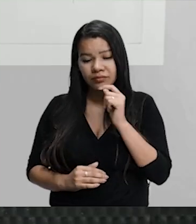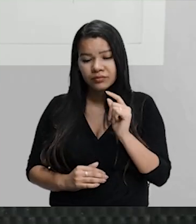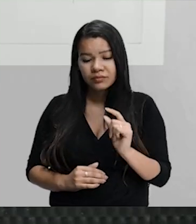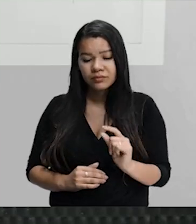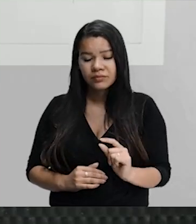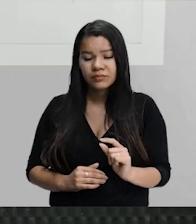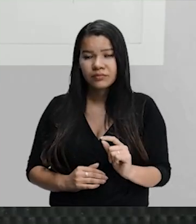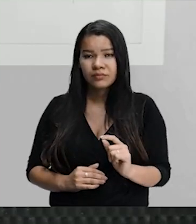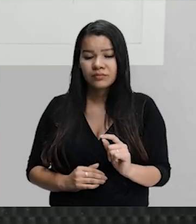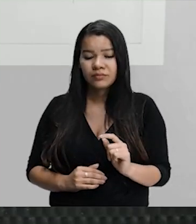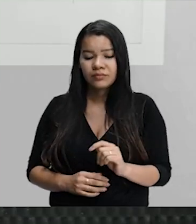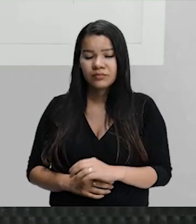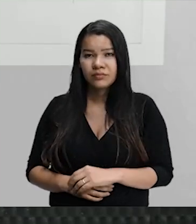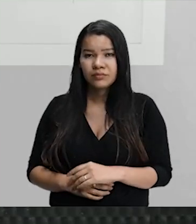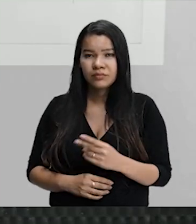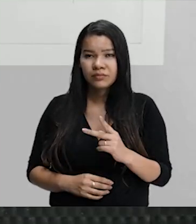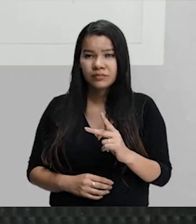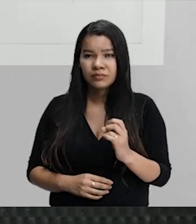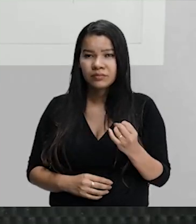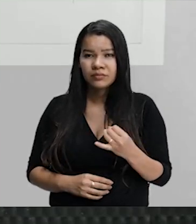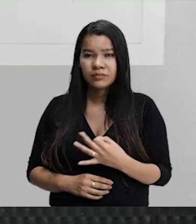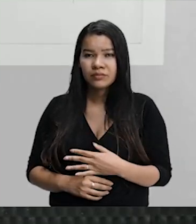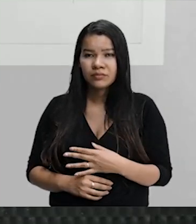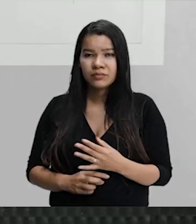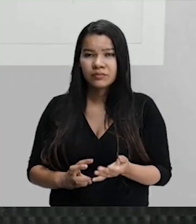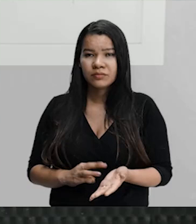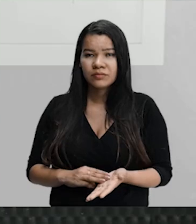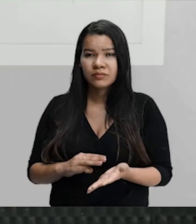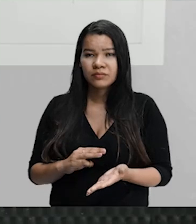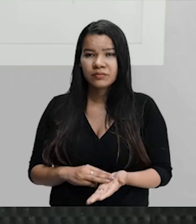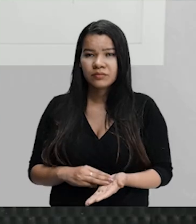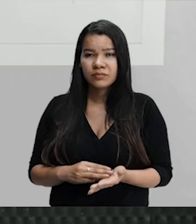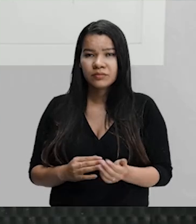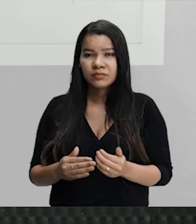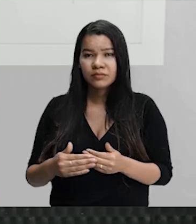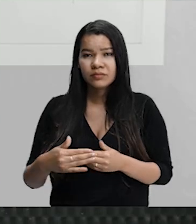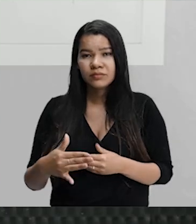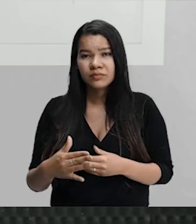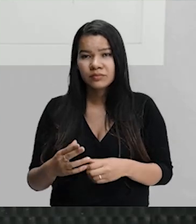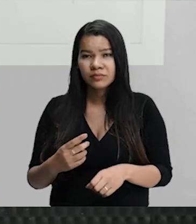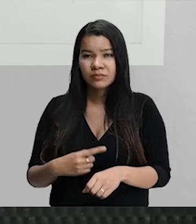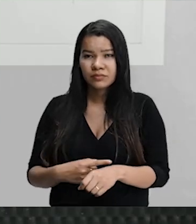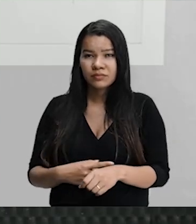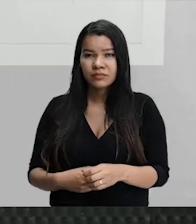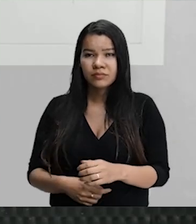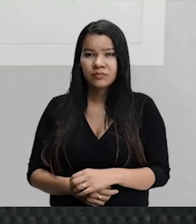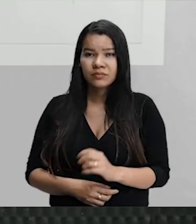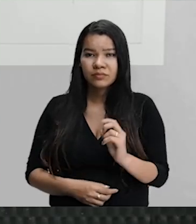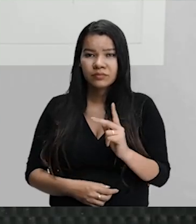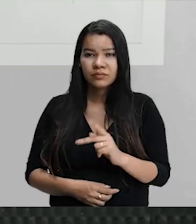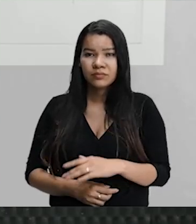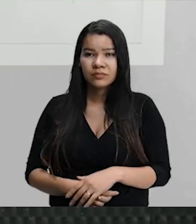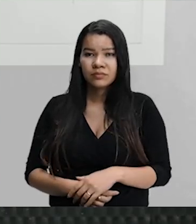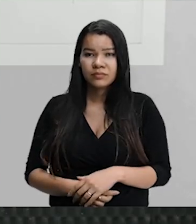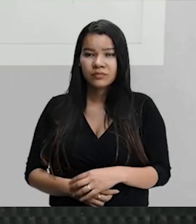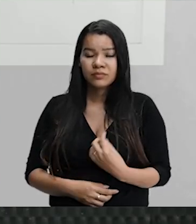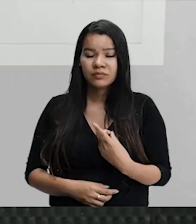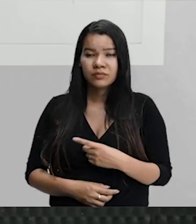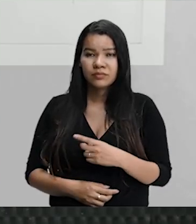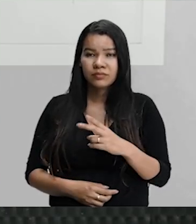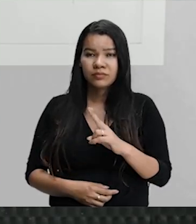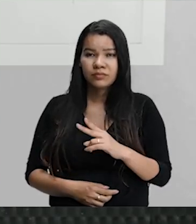certo? A sua quantidade de massa com o percorrer do tempo, tá ok? Então por isso nós chamamos